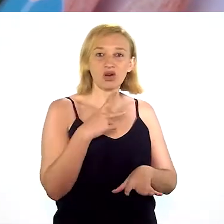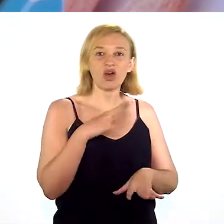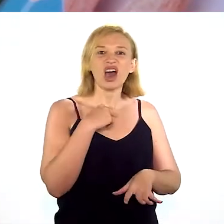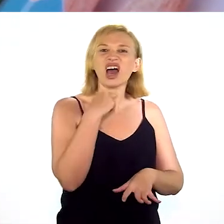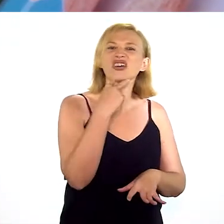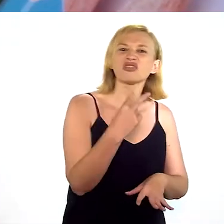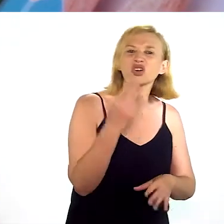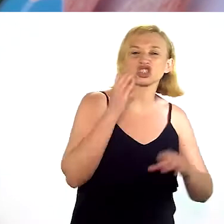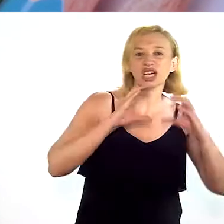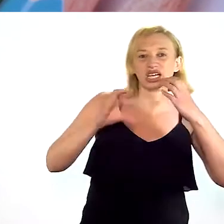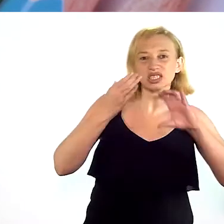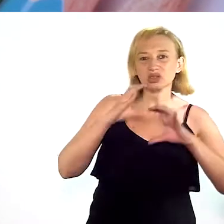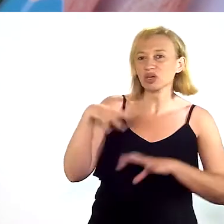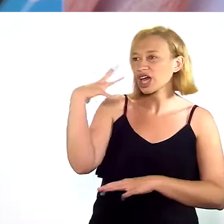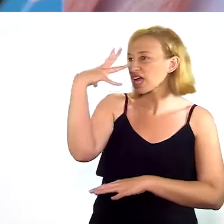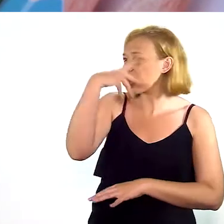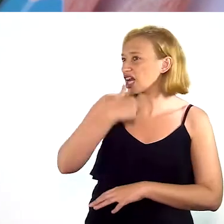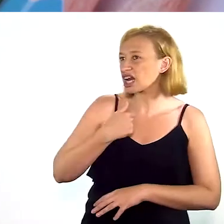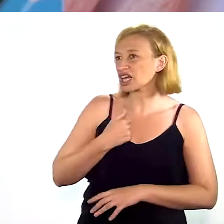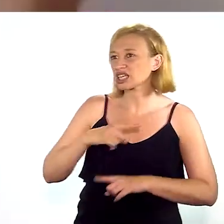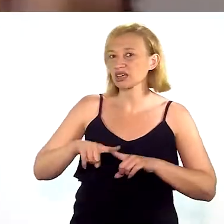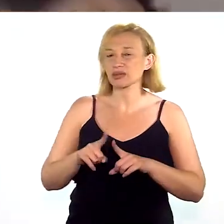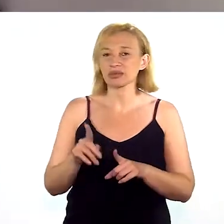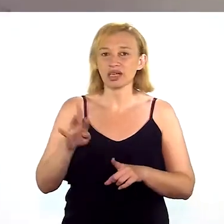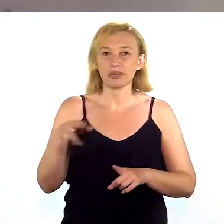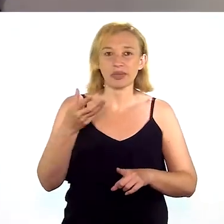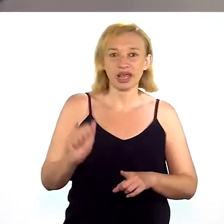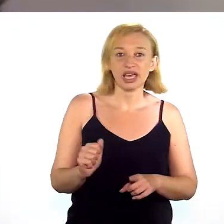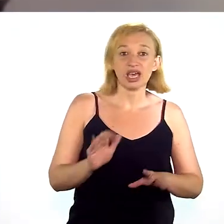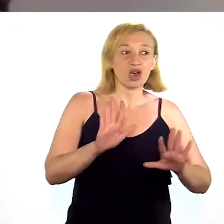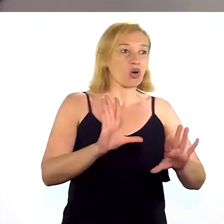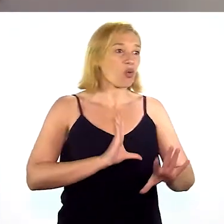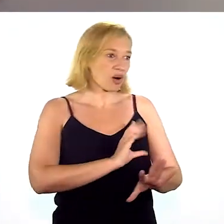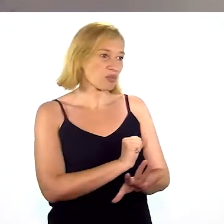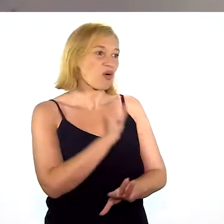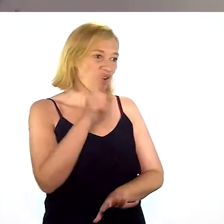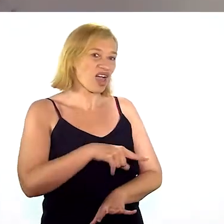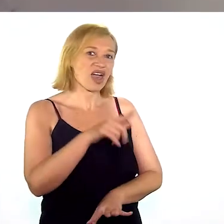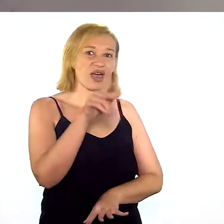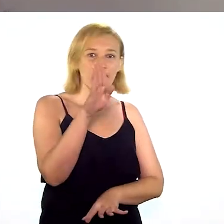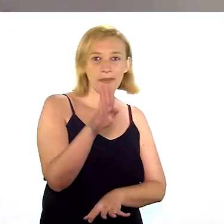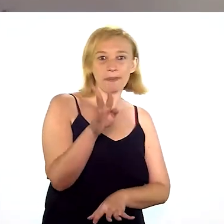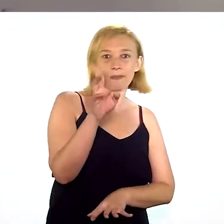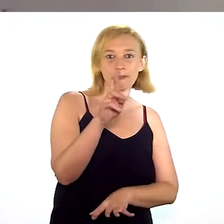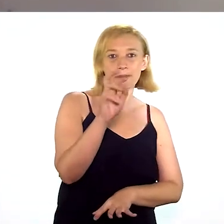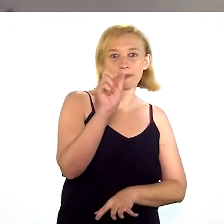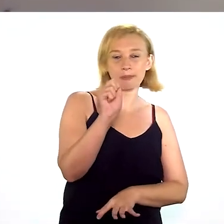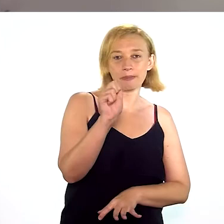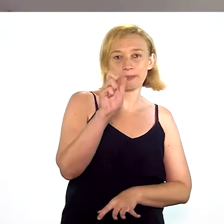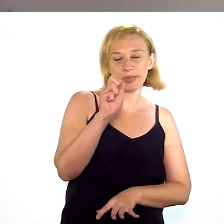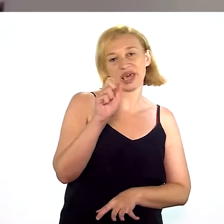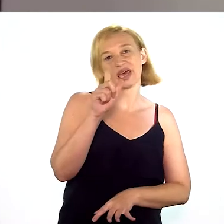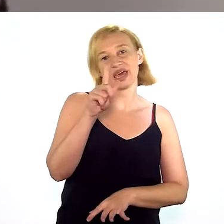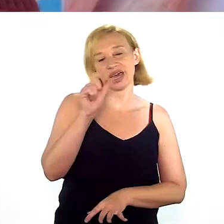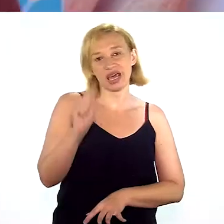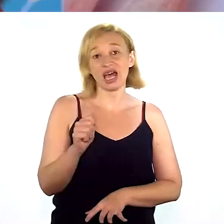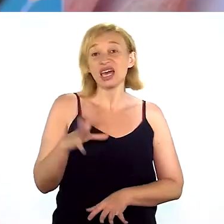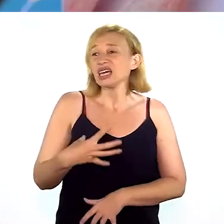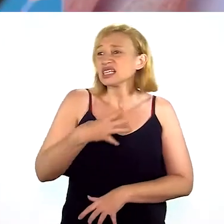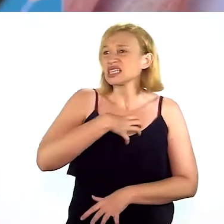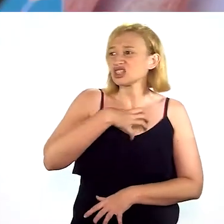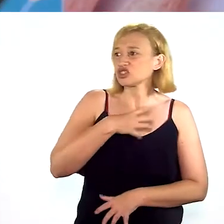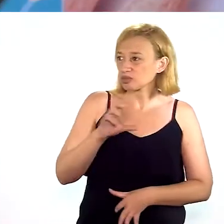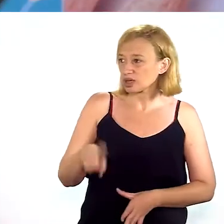a voz da cantora é tão bonita, né? Ela falou assim, meu amor, amiga, o amor é brega.